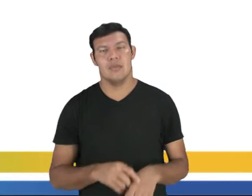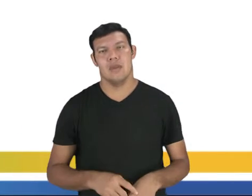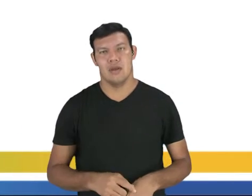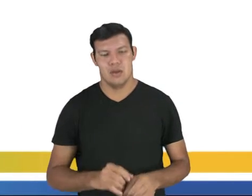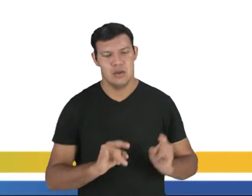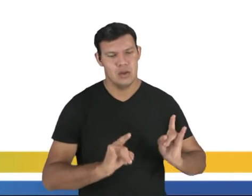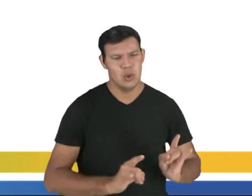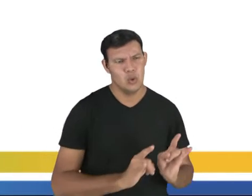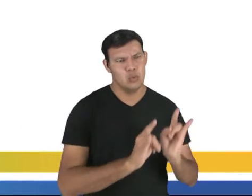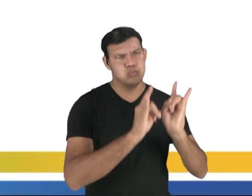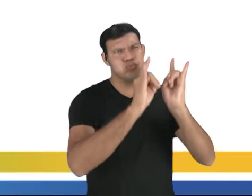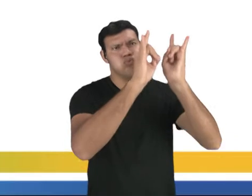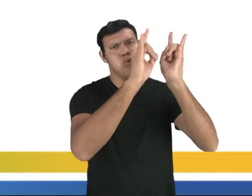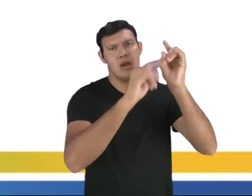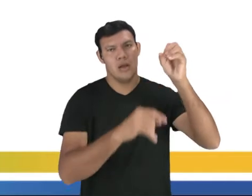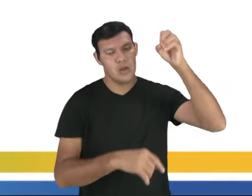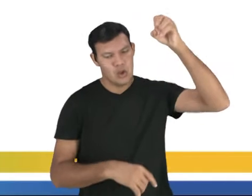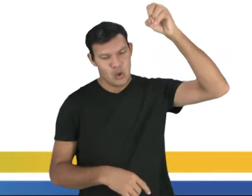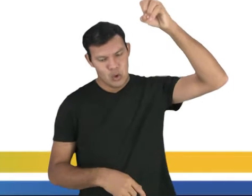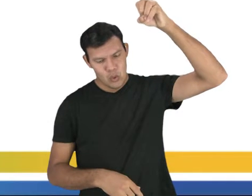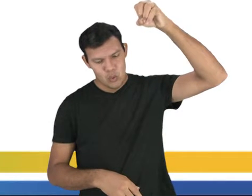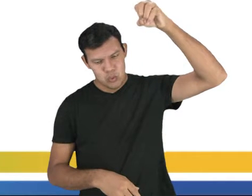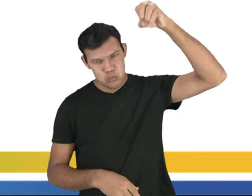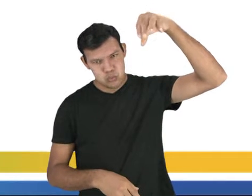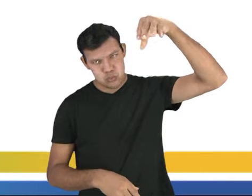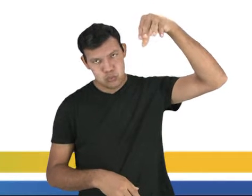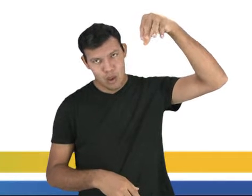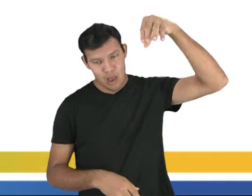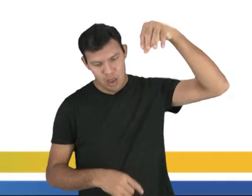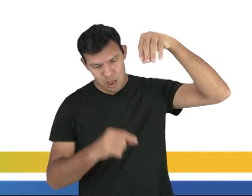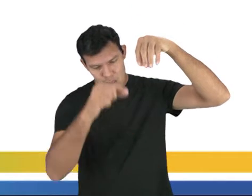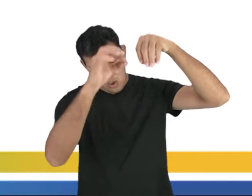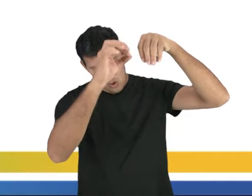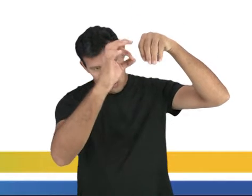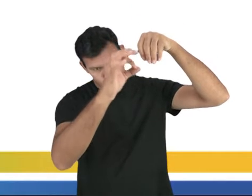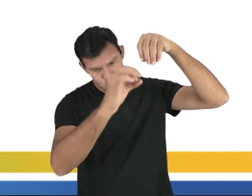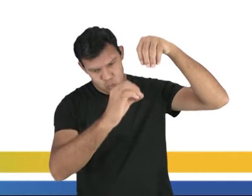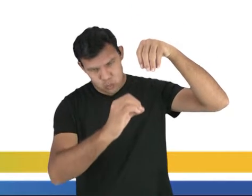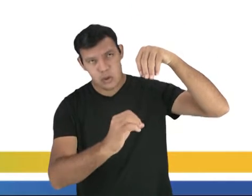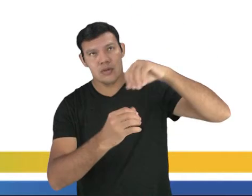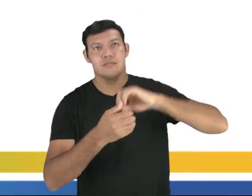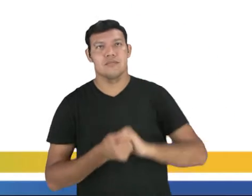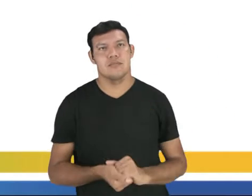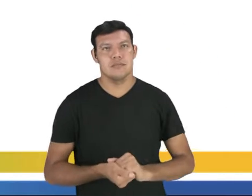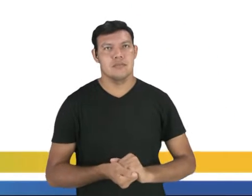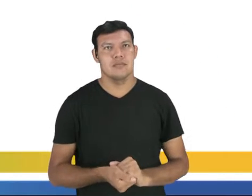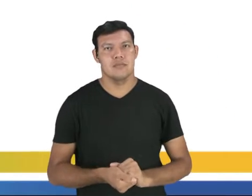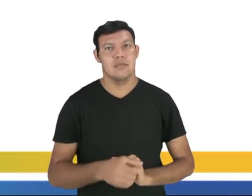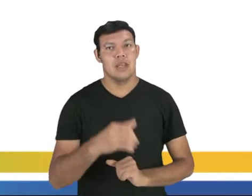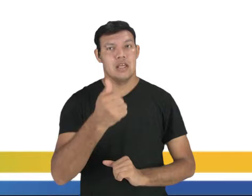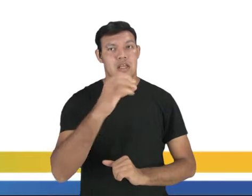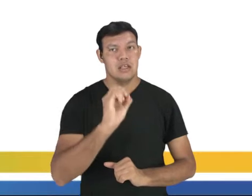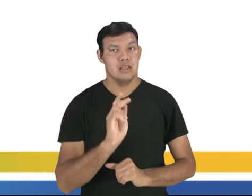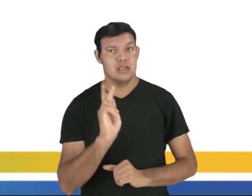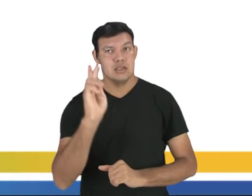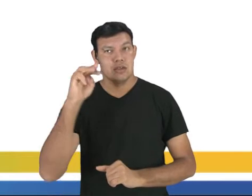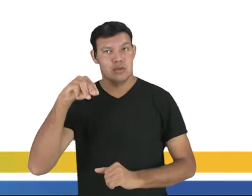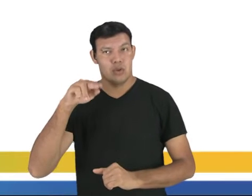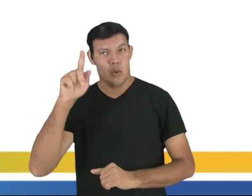alto de um prédio, a primeira velocidade registrada após um segundo vai ser a que está ali, ó, 10 km por